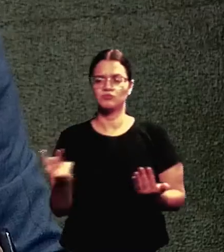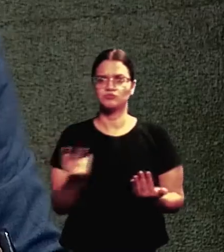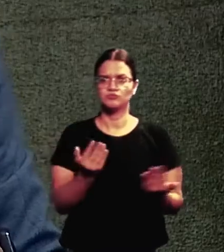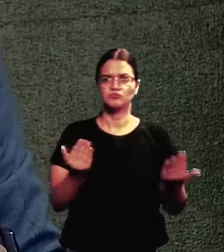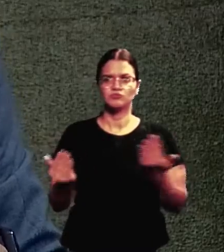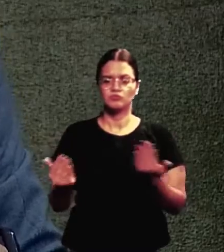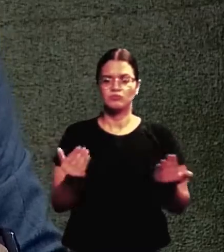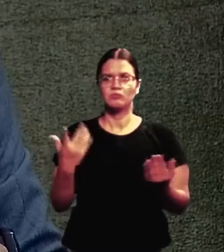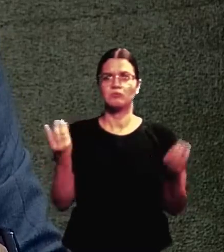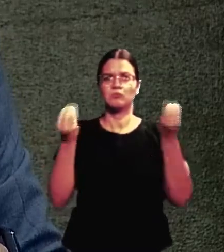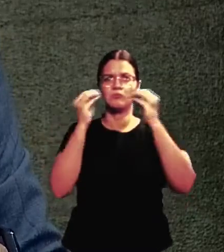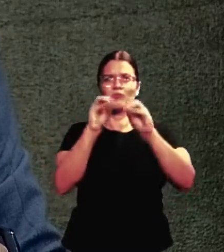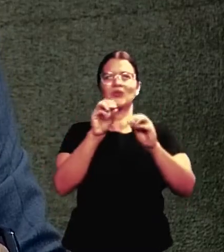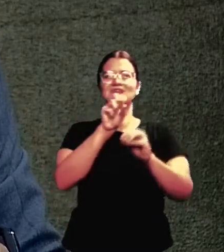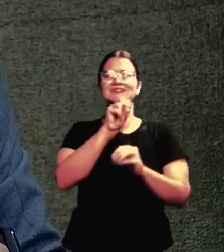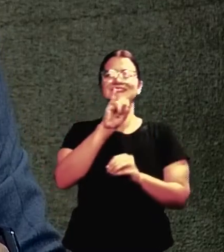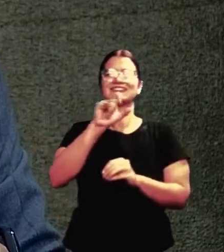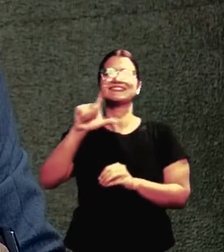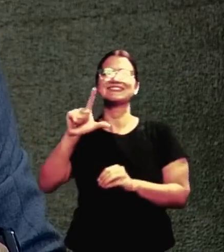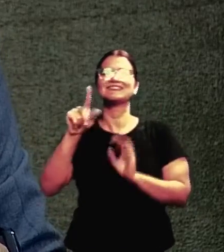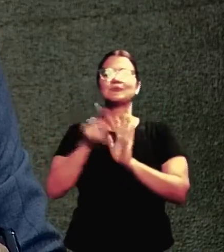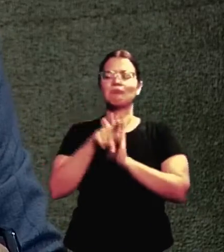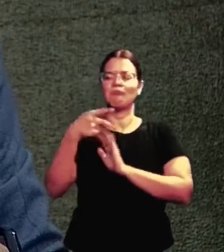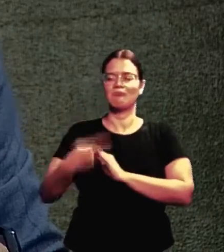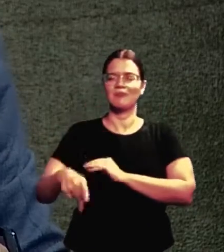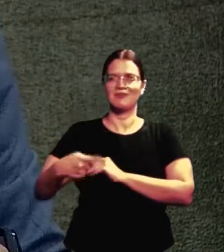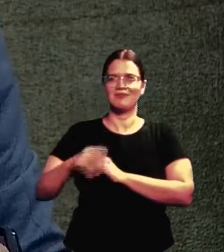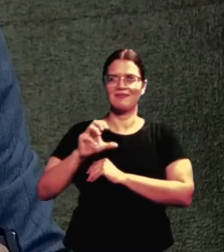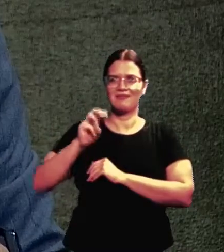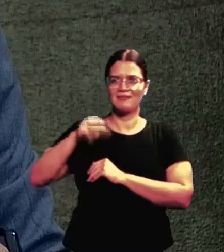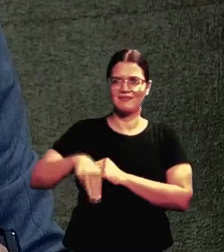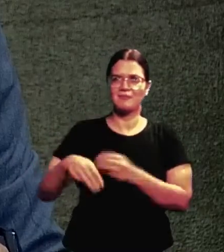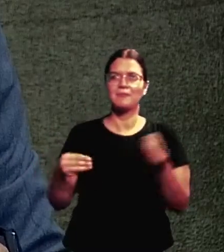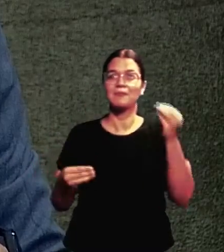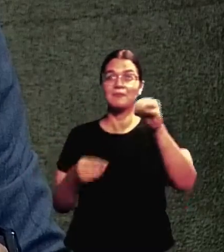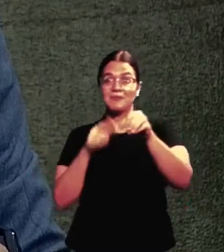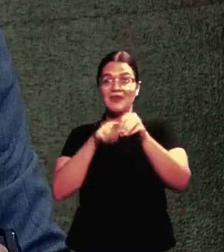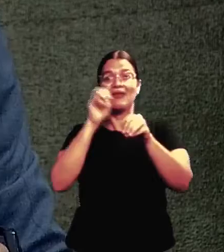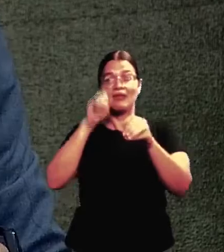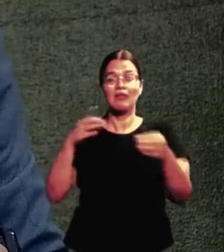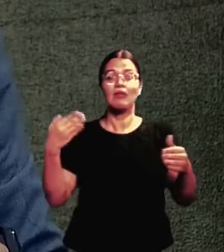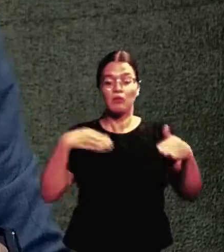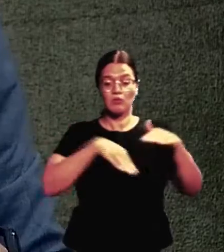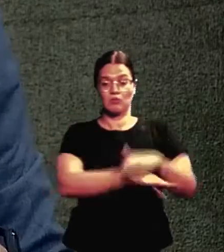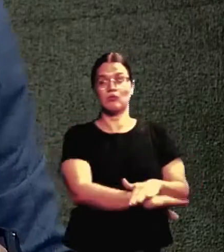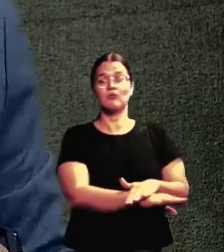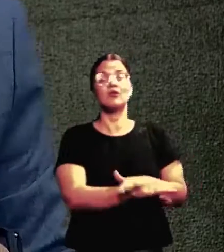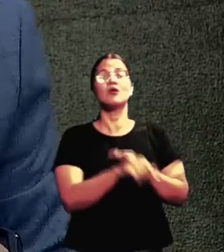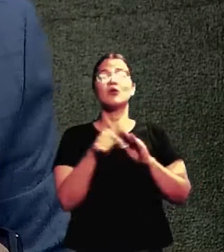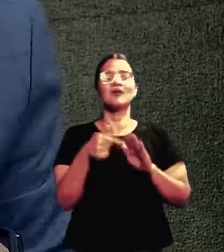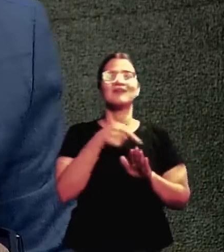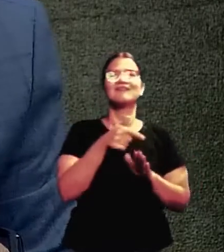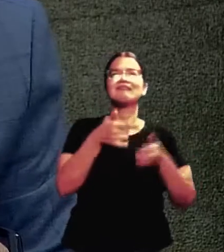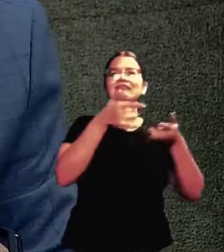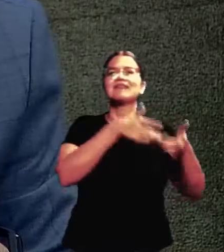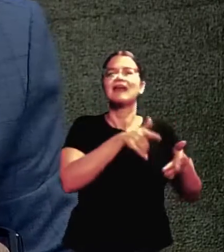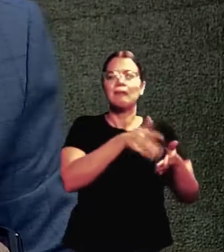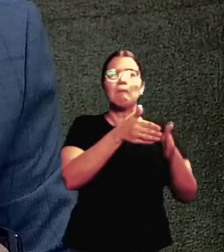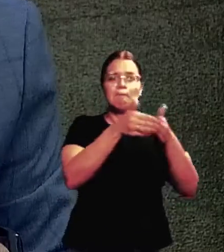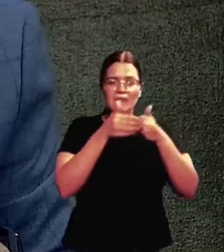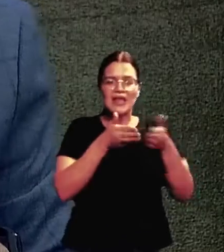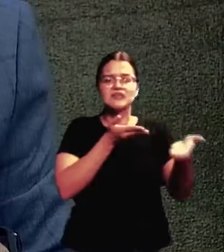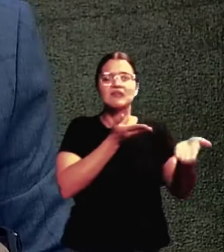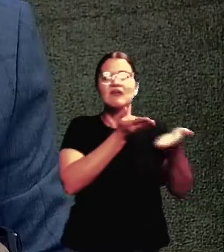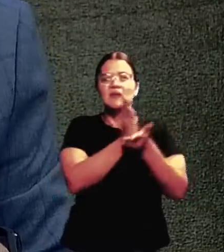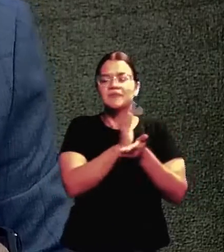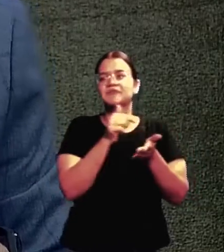registrado no CIL, que é o sistema interno da Câmara, era o parecer pelo arquivamento, então o que ficou na pauta, que